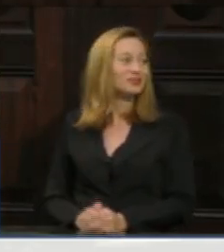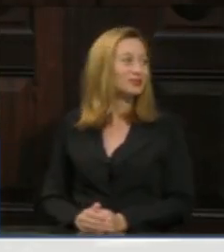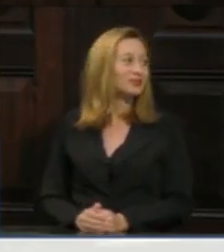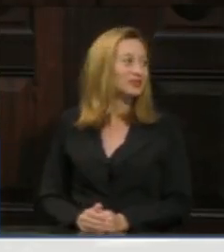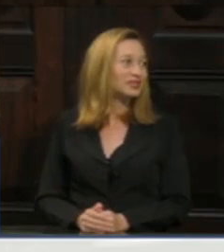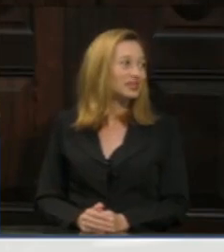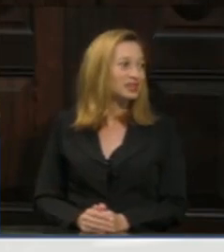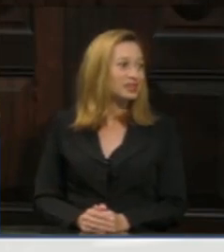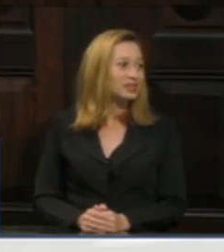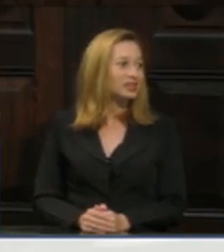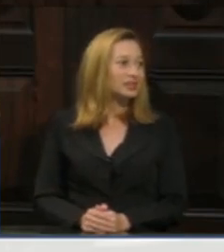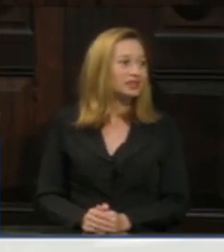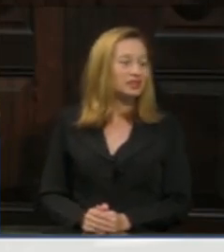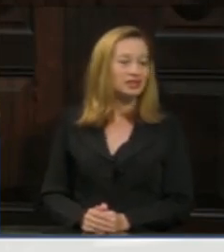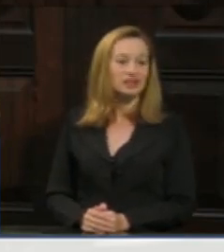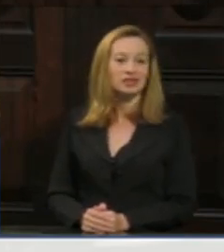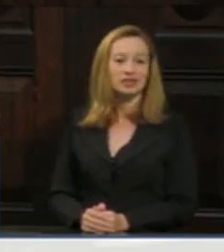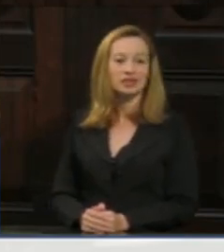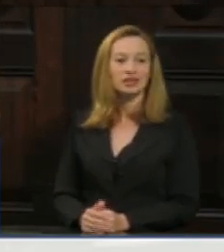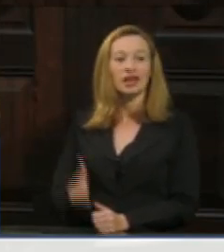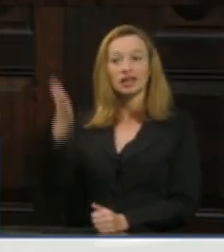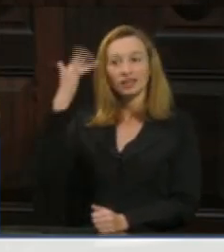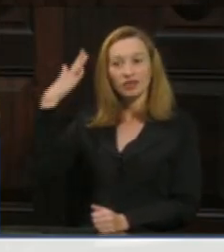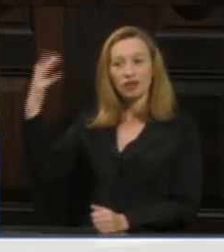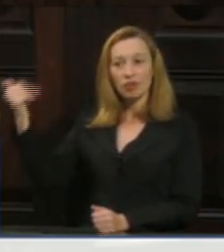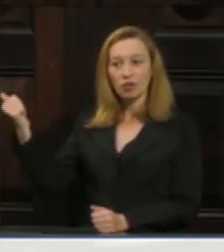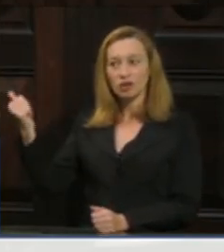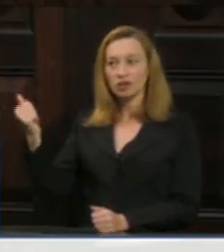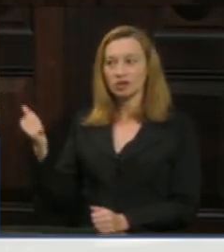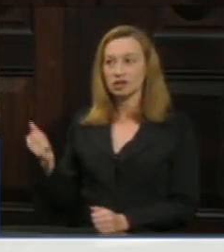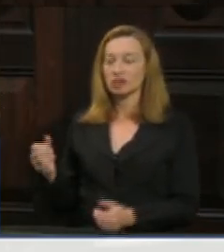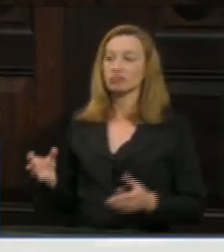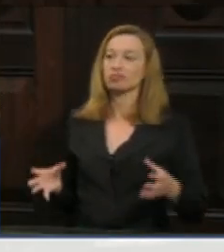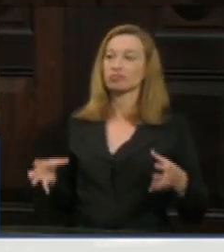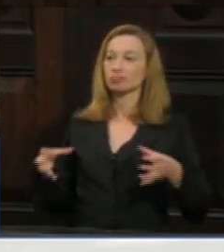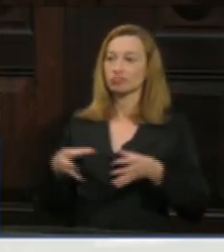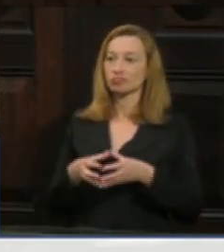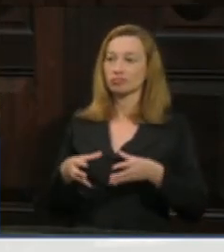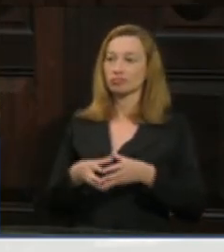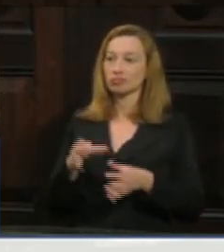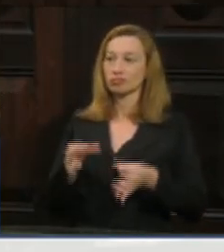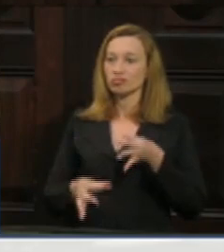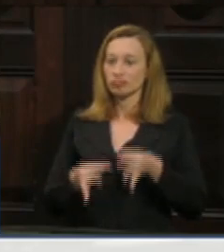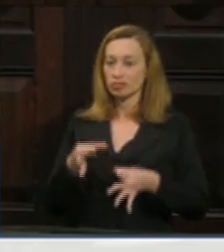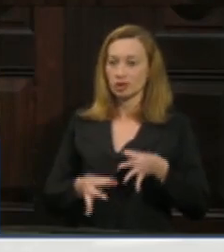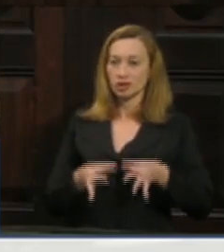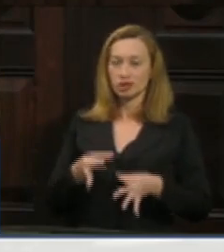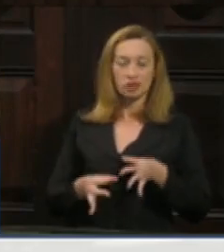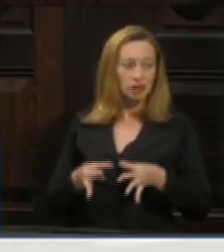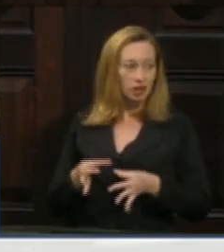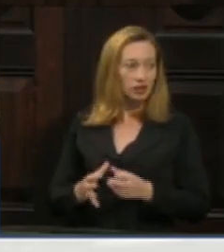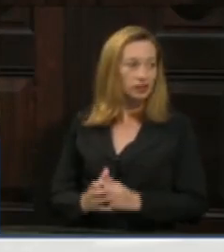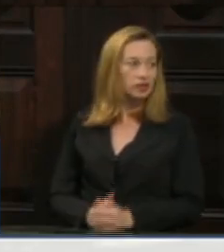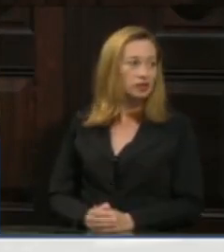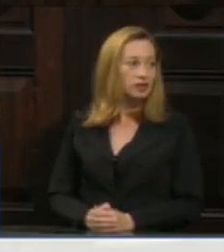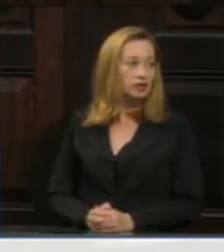está parecendo que os poderes executivos e legislativos são os